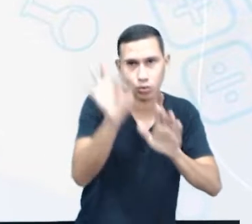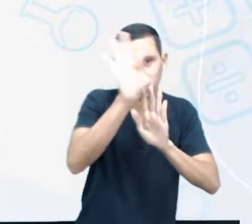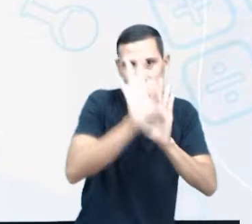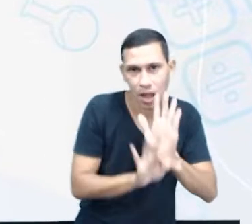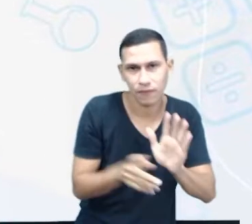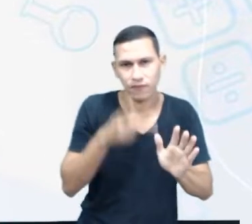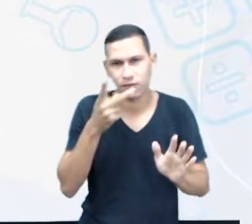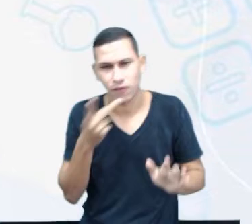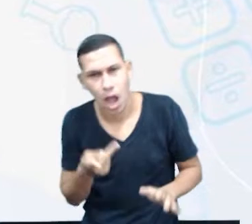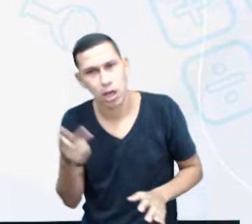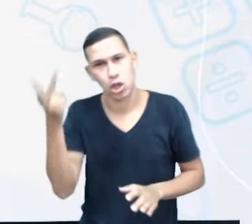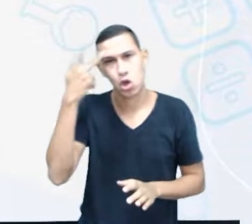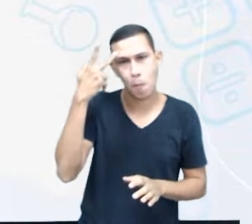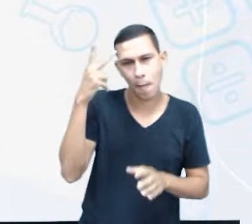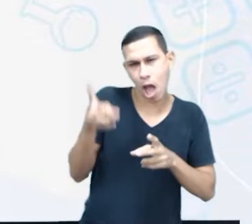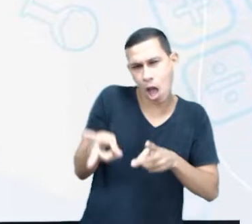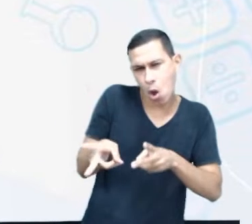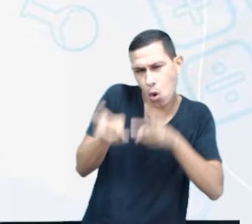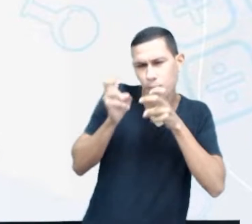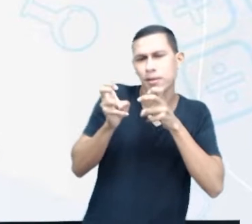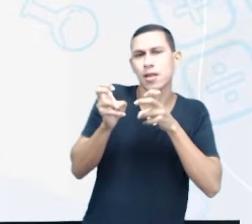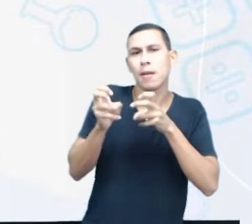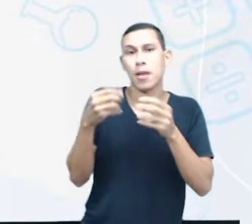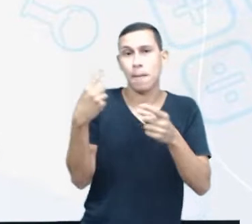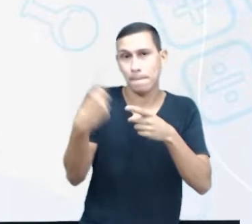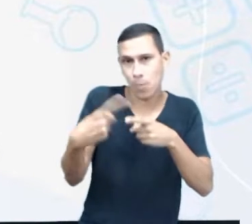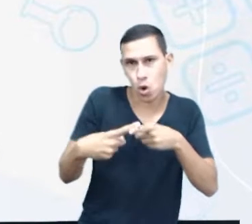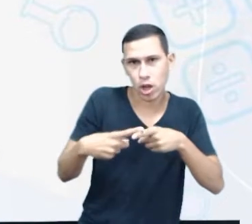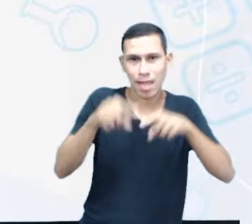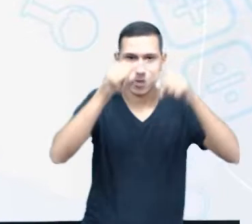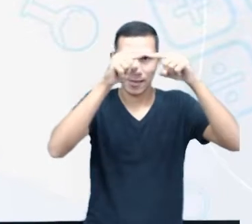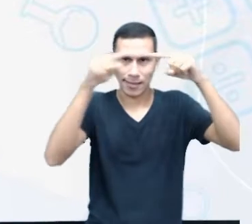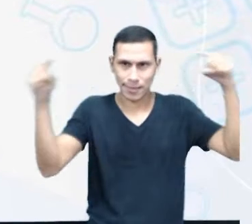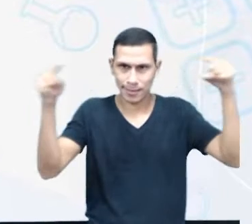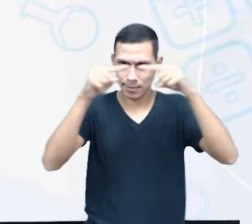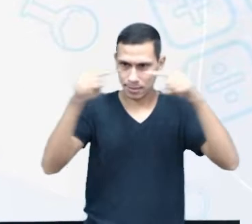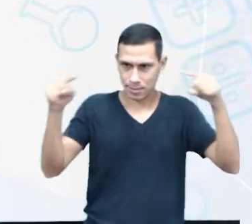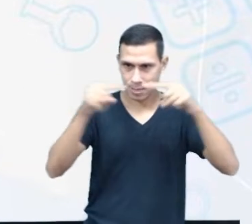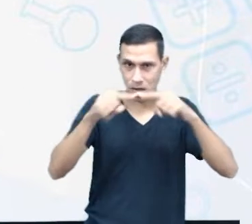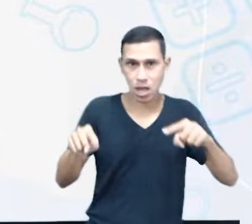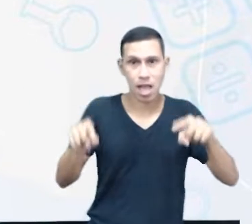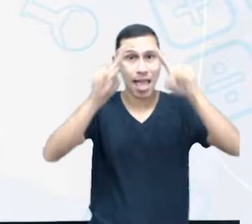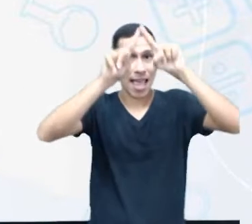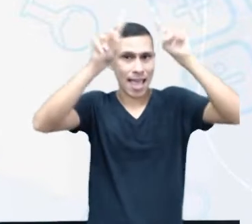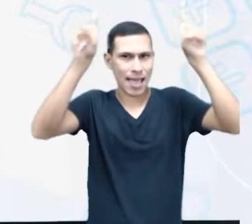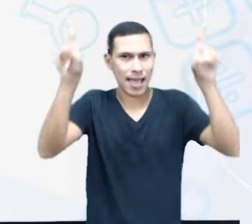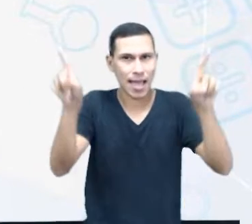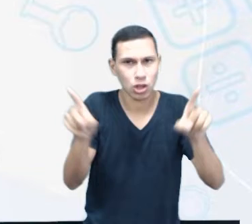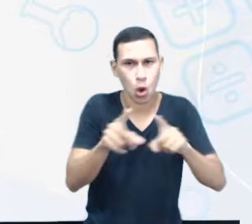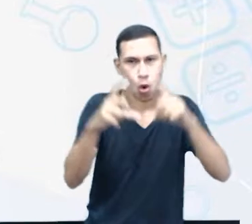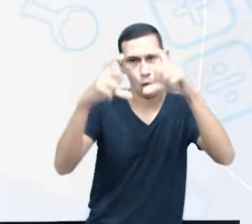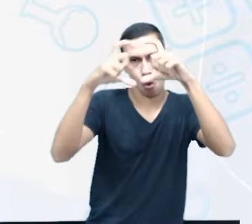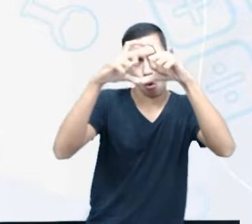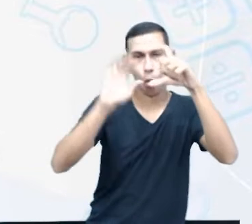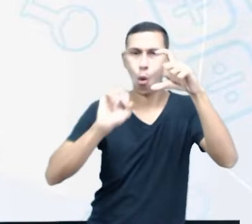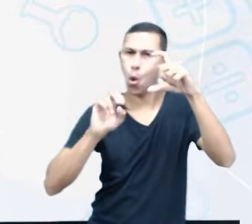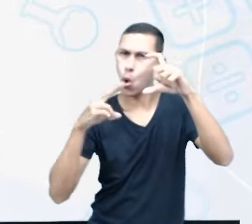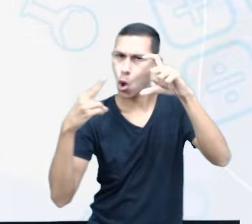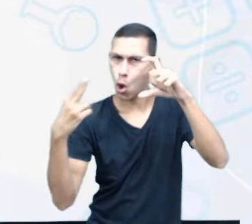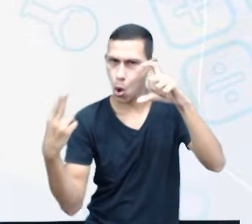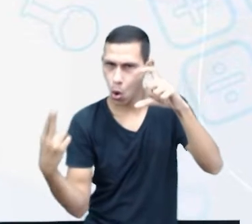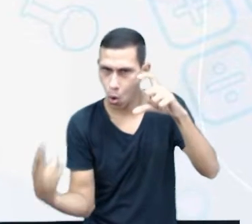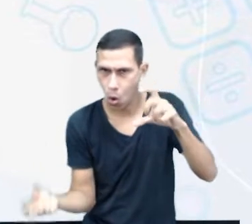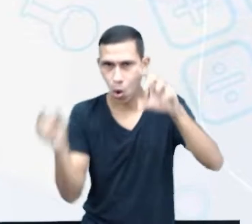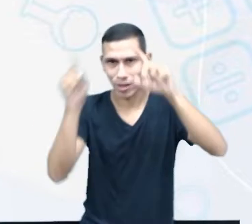ele é reconhecido porque ele tem linhas contínuas e eles geralmente são arredondados ou retangulares.